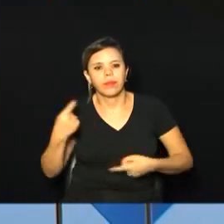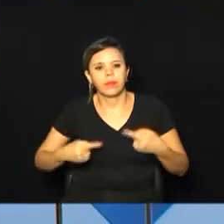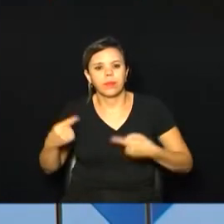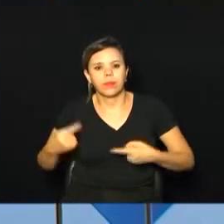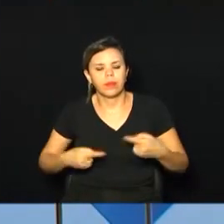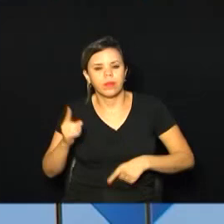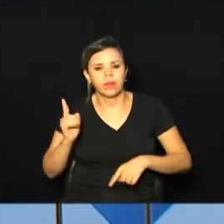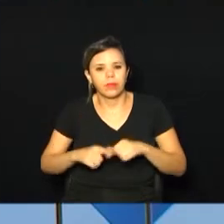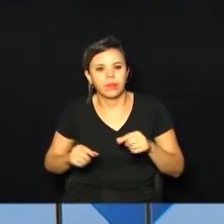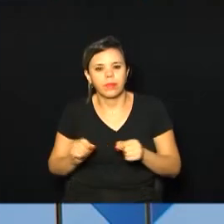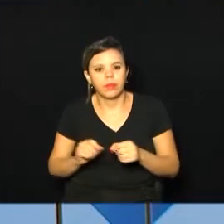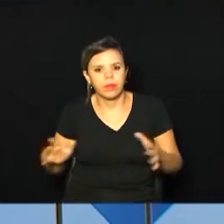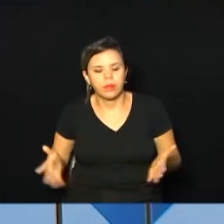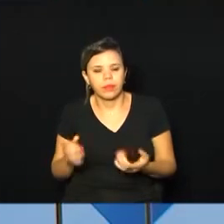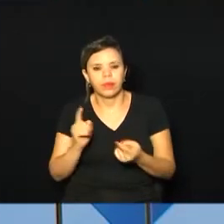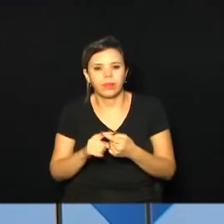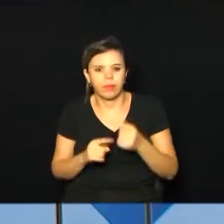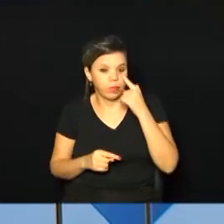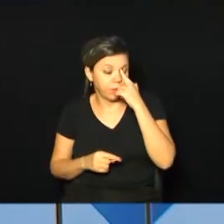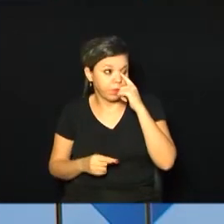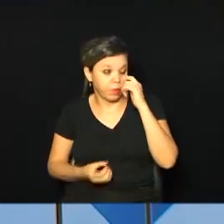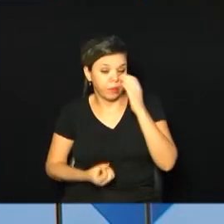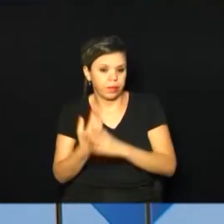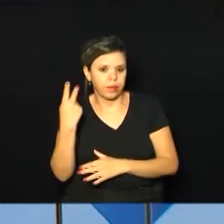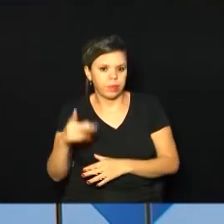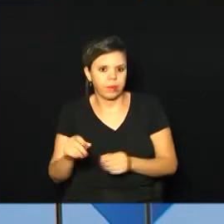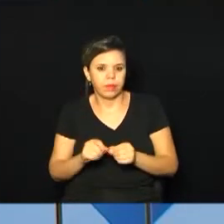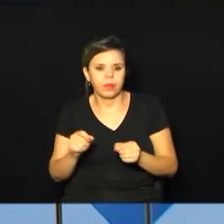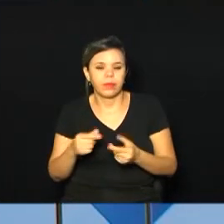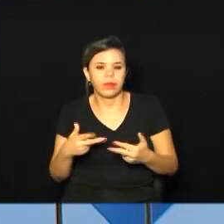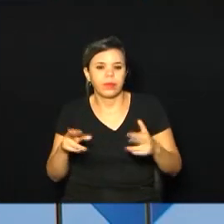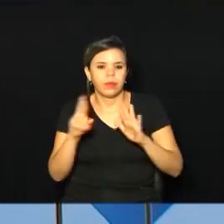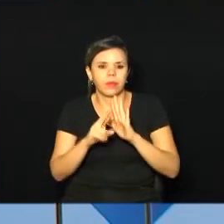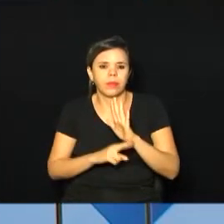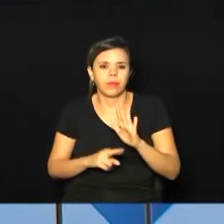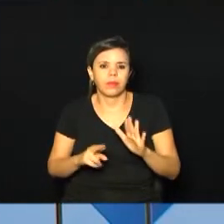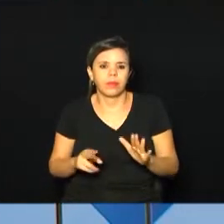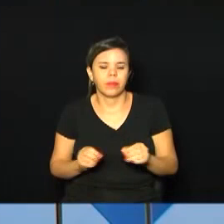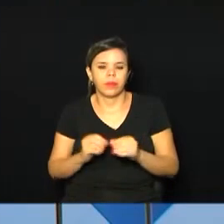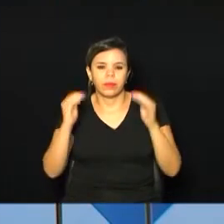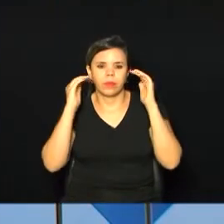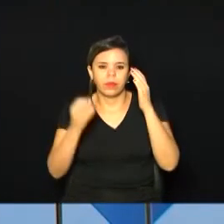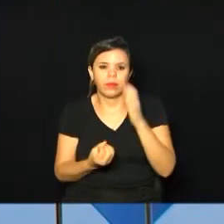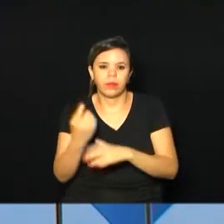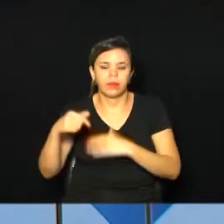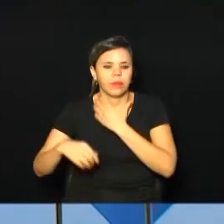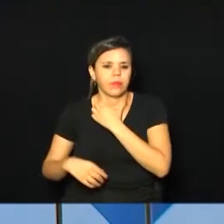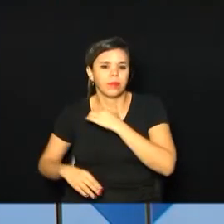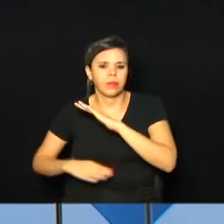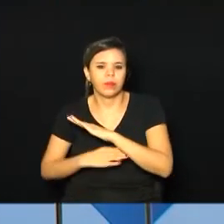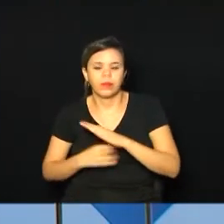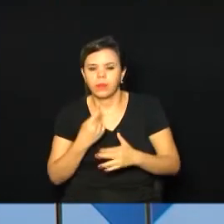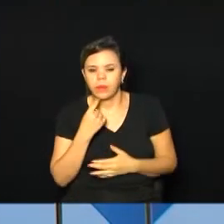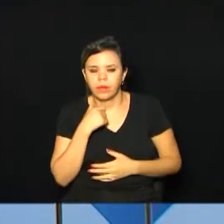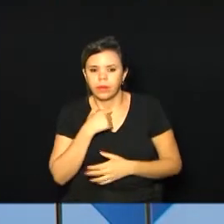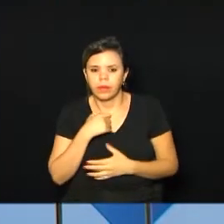de matérias que foram objeto da sua criação. E aí tem algumas normas para que elas sejam criadas aqui no Legislativo